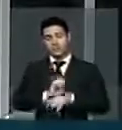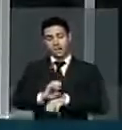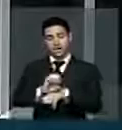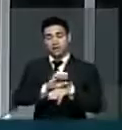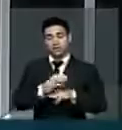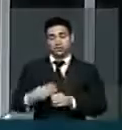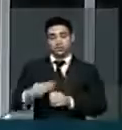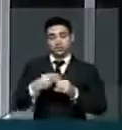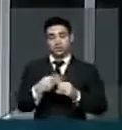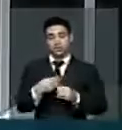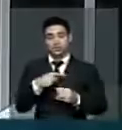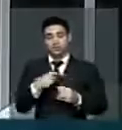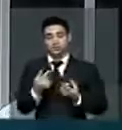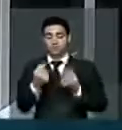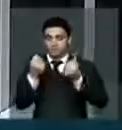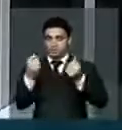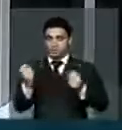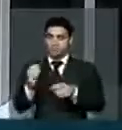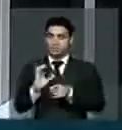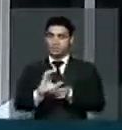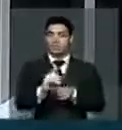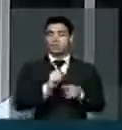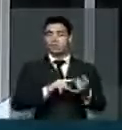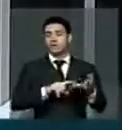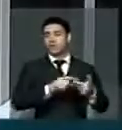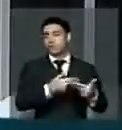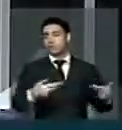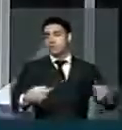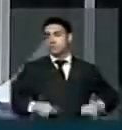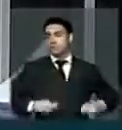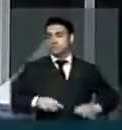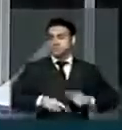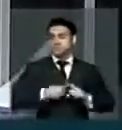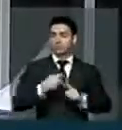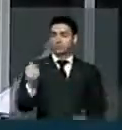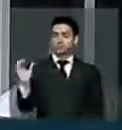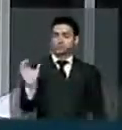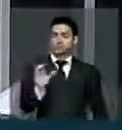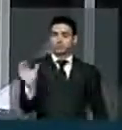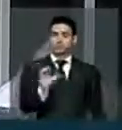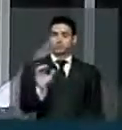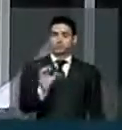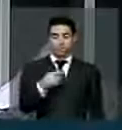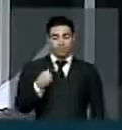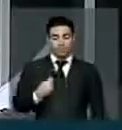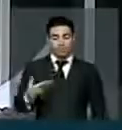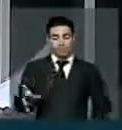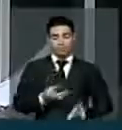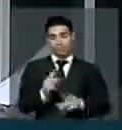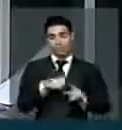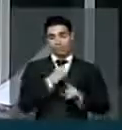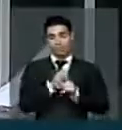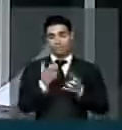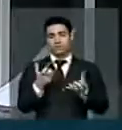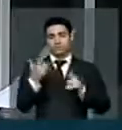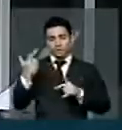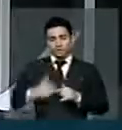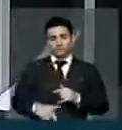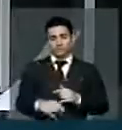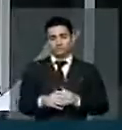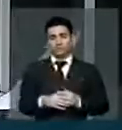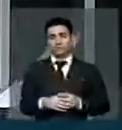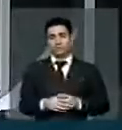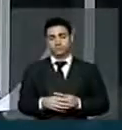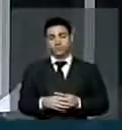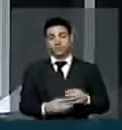municípios recursos à altura das imensas demandas impostas na atualidade pela sociedade. Implantar